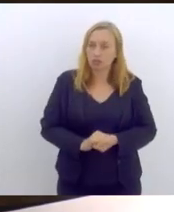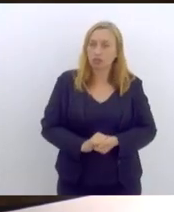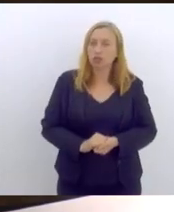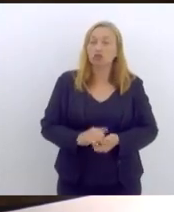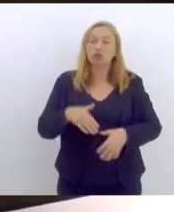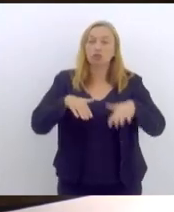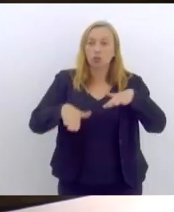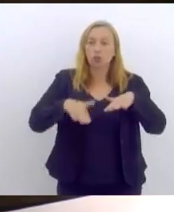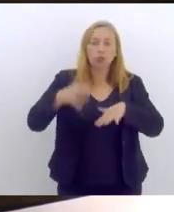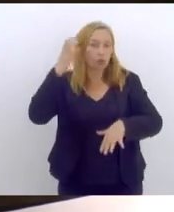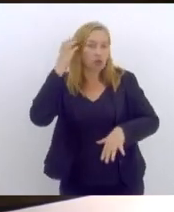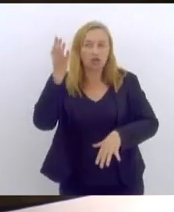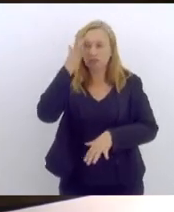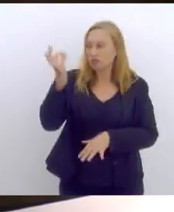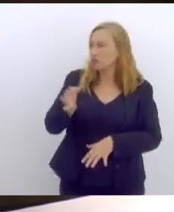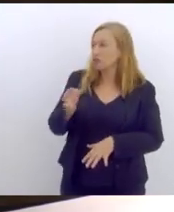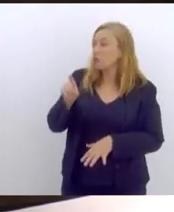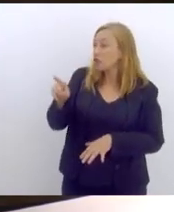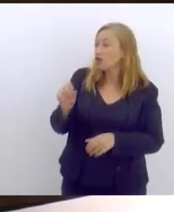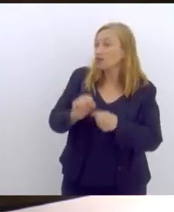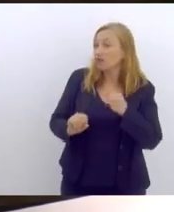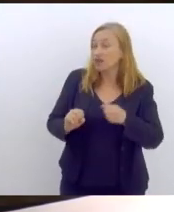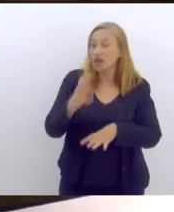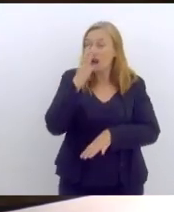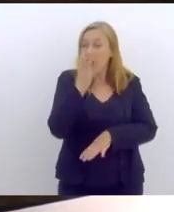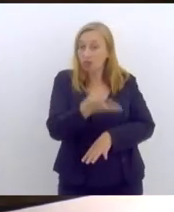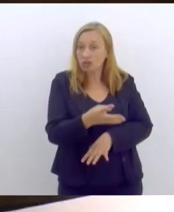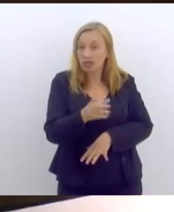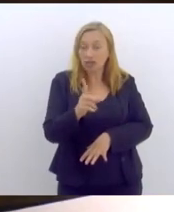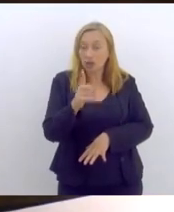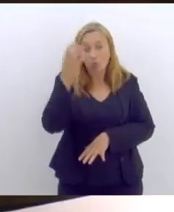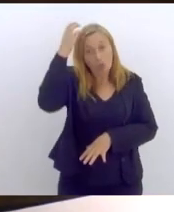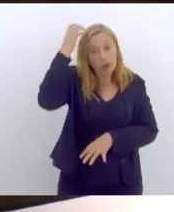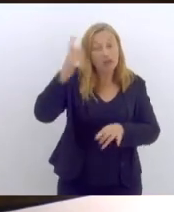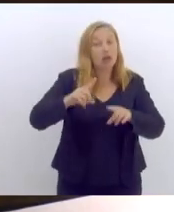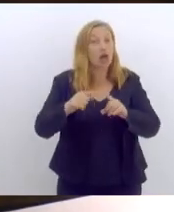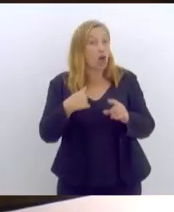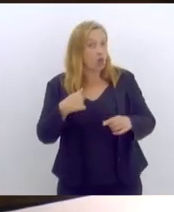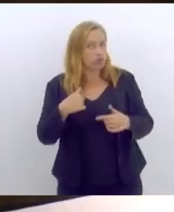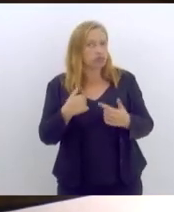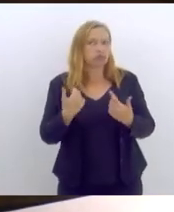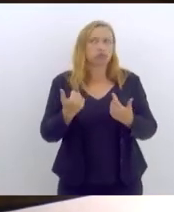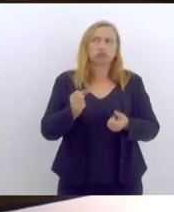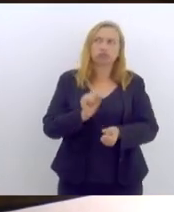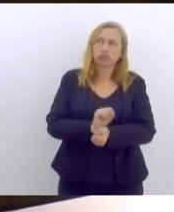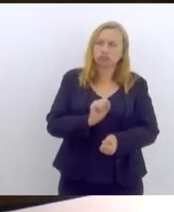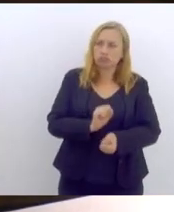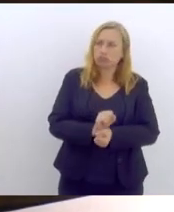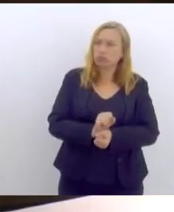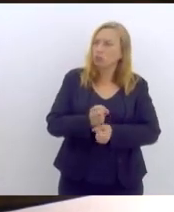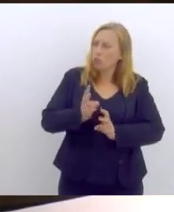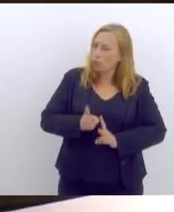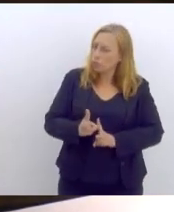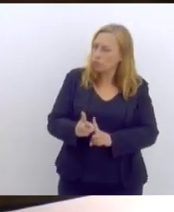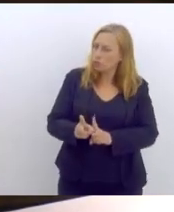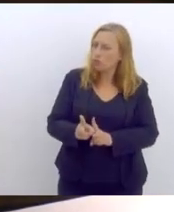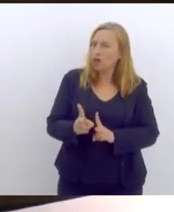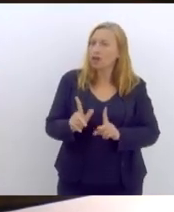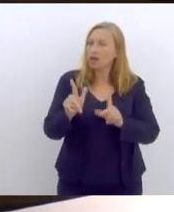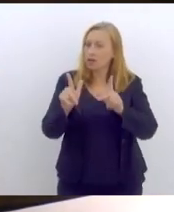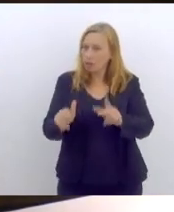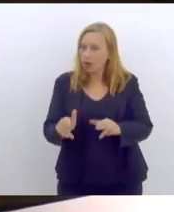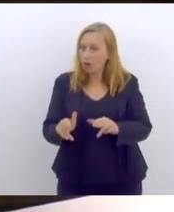Malboro. Então, eu não sei da vida pessoal dele, ele é acusado, ele não é um cara condenado, e espero que possamos manter o mesmo critério,